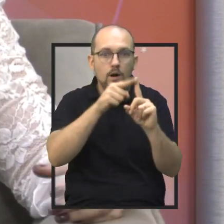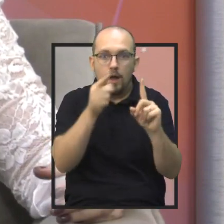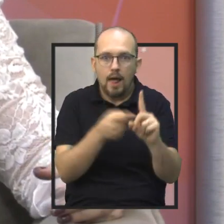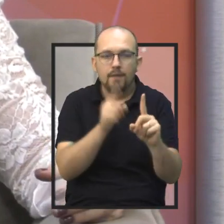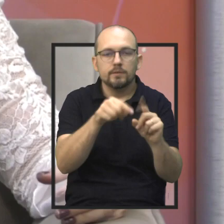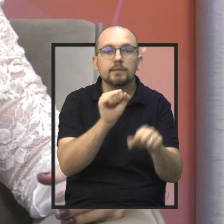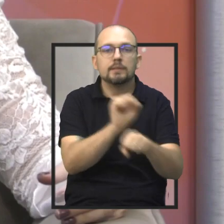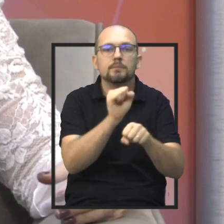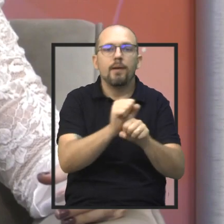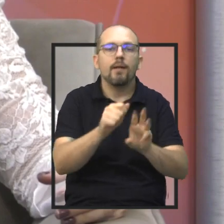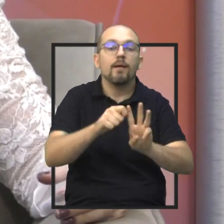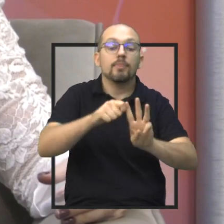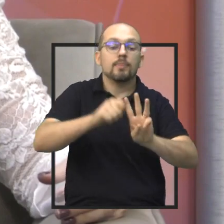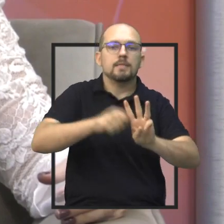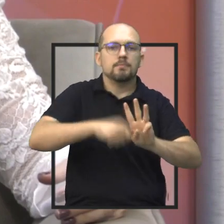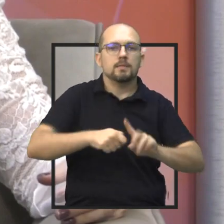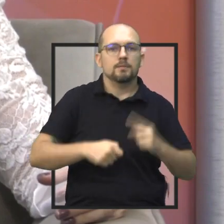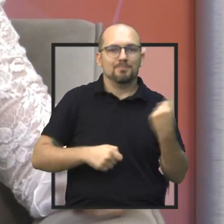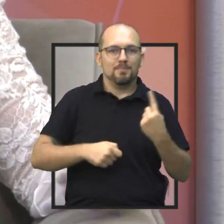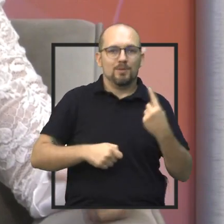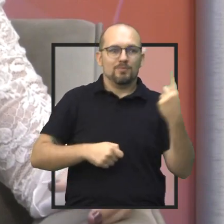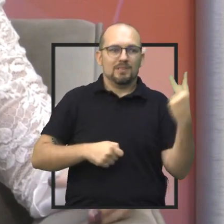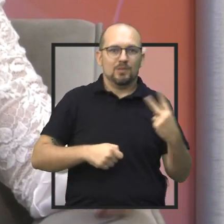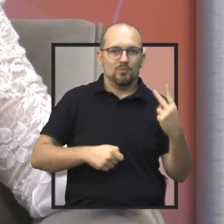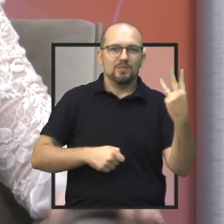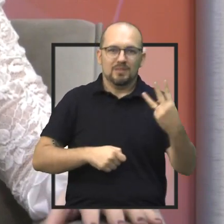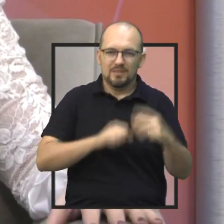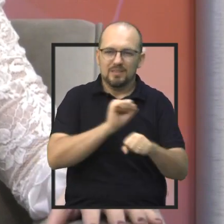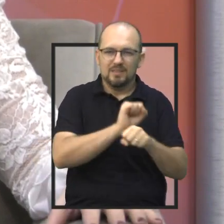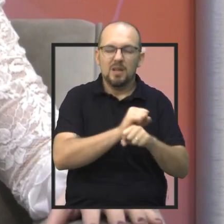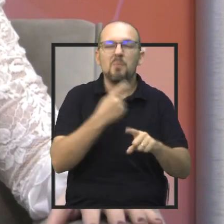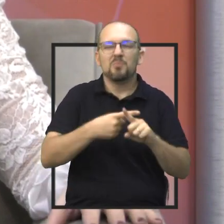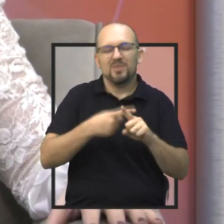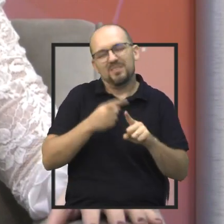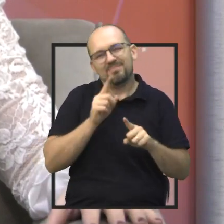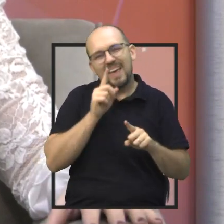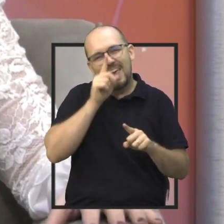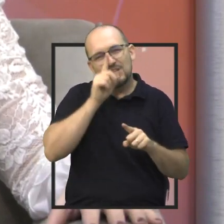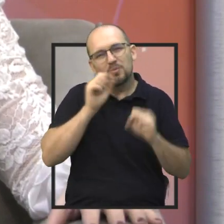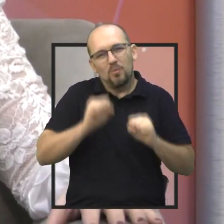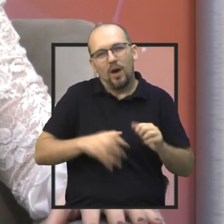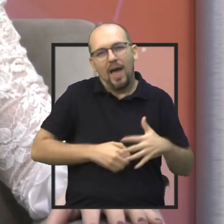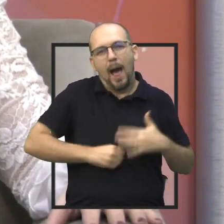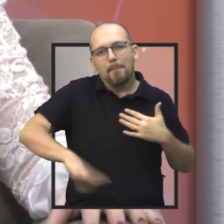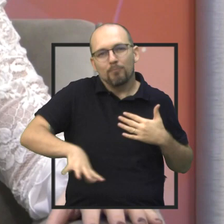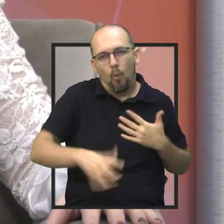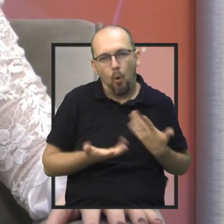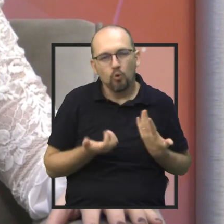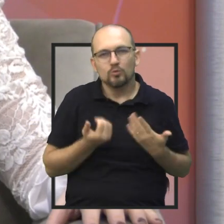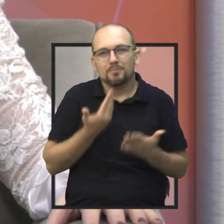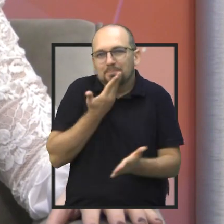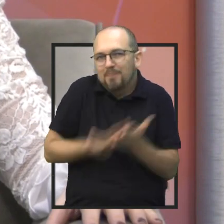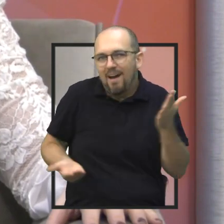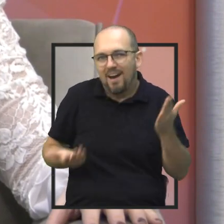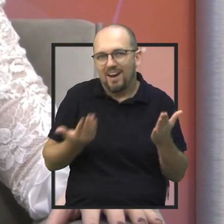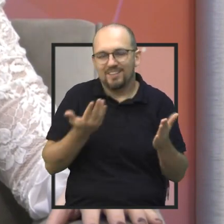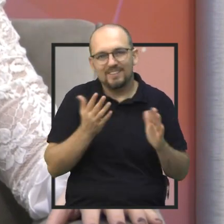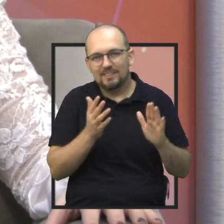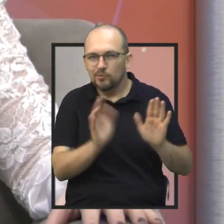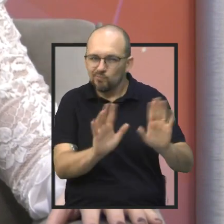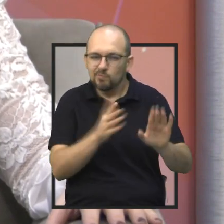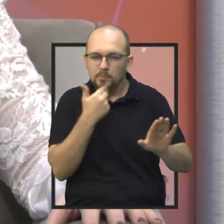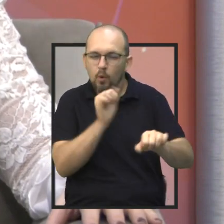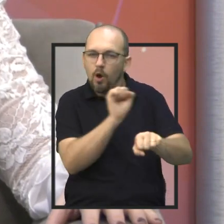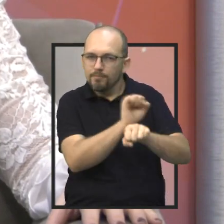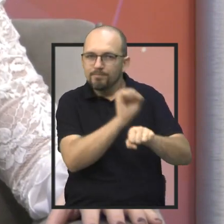gente esperar o primeiro trimestre para fazer vacina, porque o primeiro trimestre é um trimestre de maior risco de aborto, de perdas fetais, às vezes